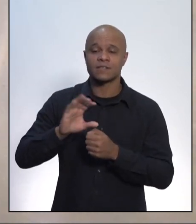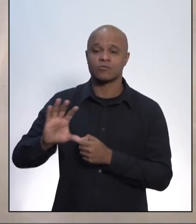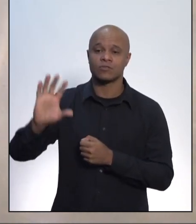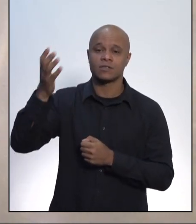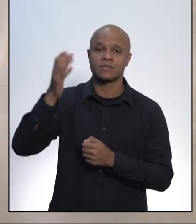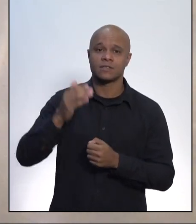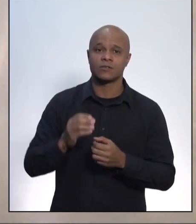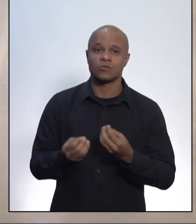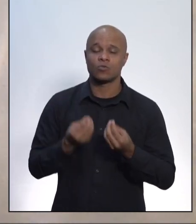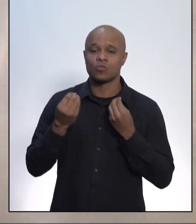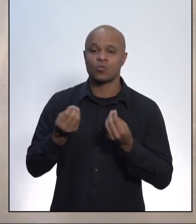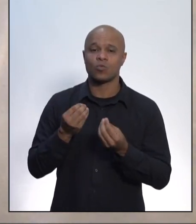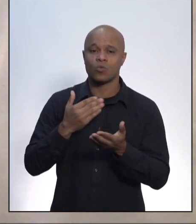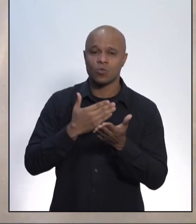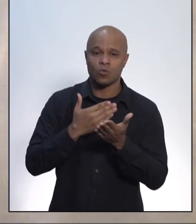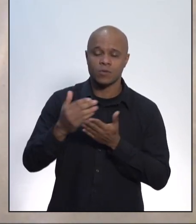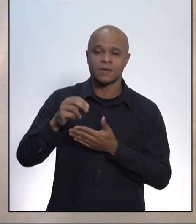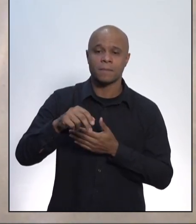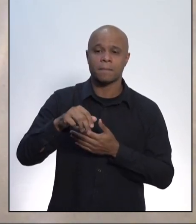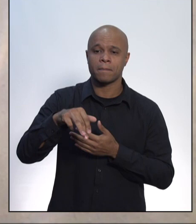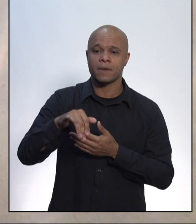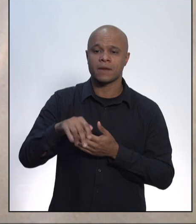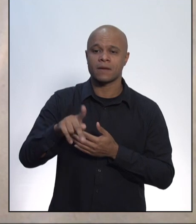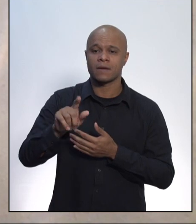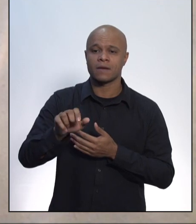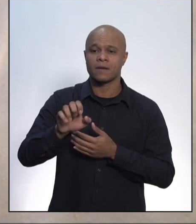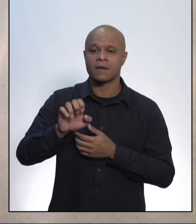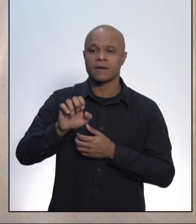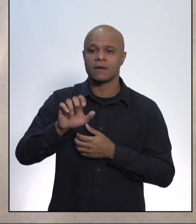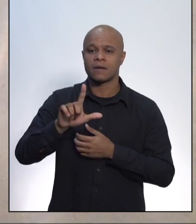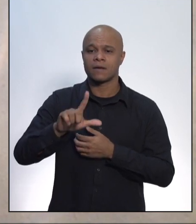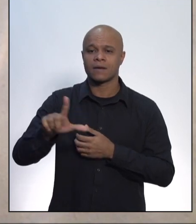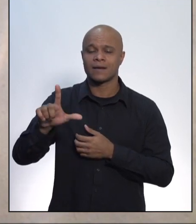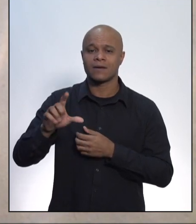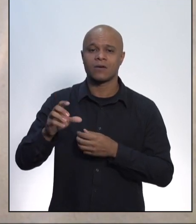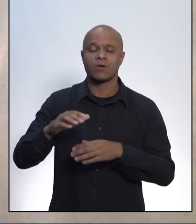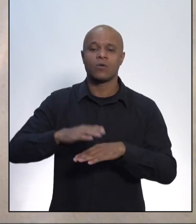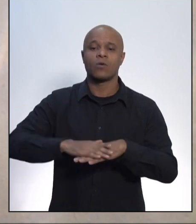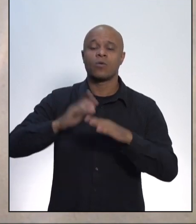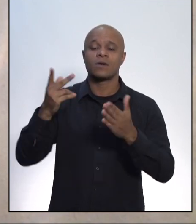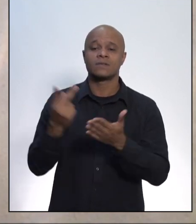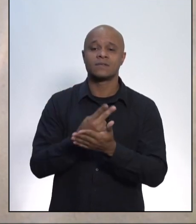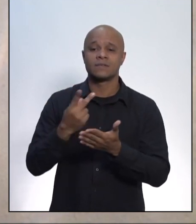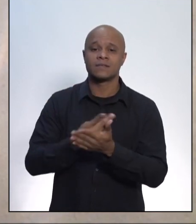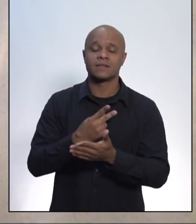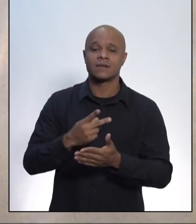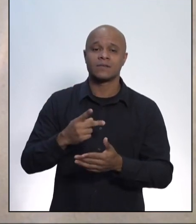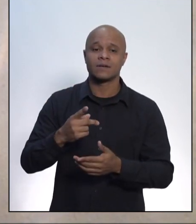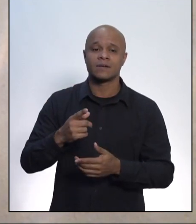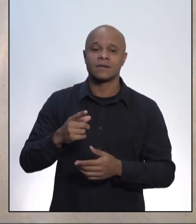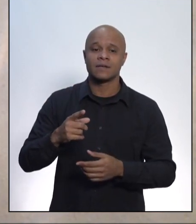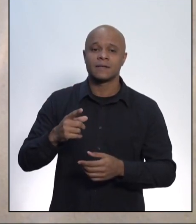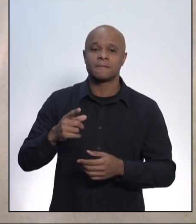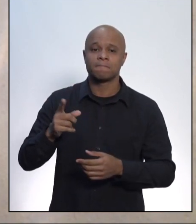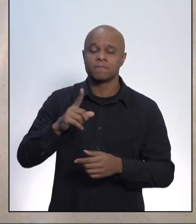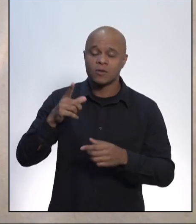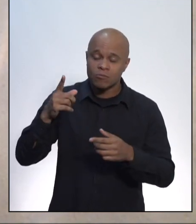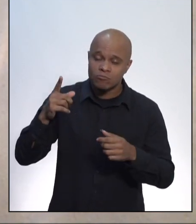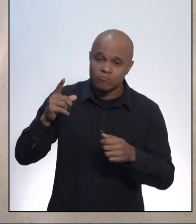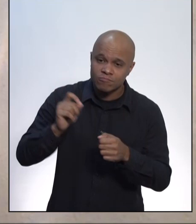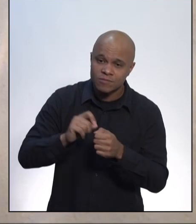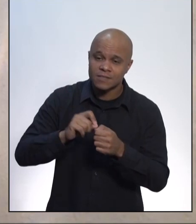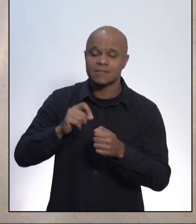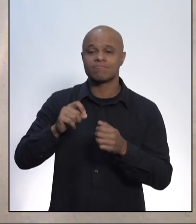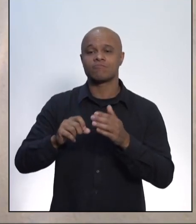como começar. O Micael pergunta quais são os erros que não devemos cometer ao empreender. Eu acho que, Micael, primeiro, assim,